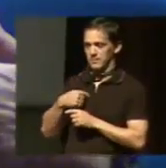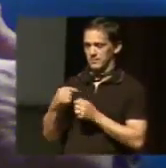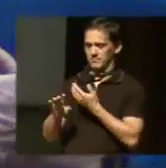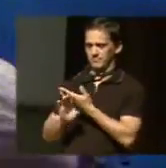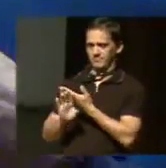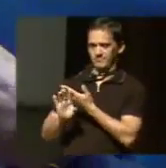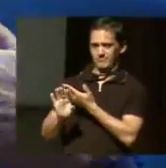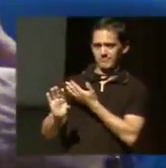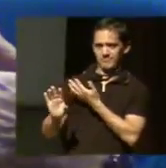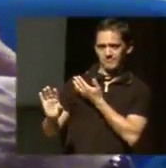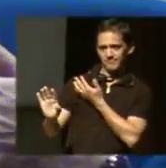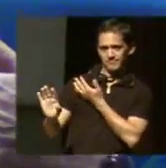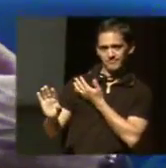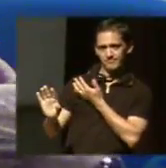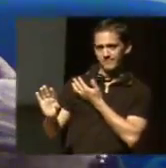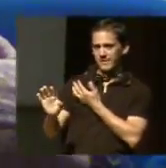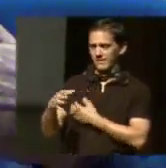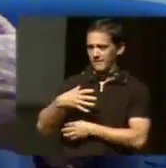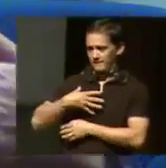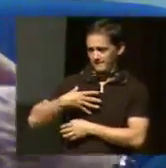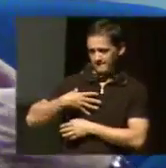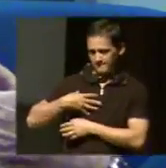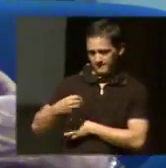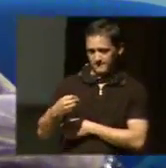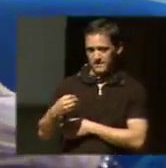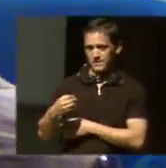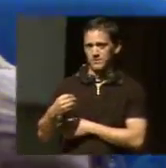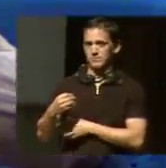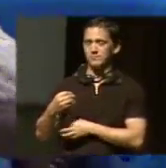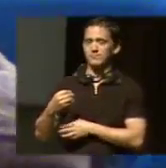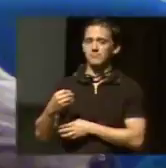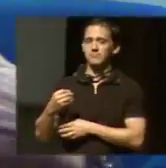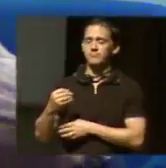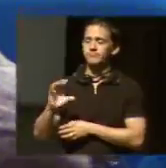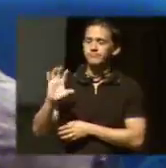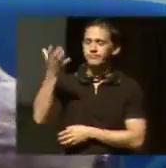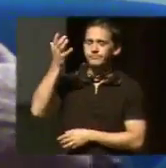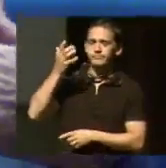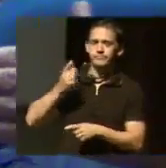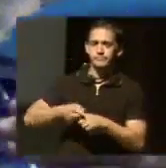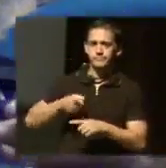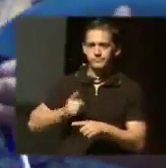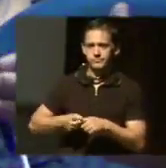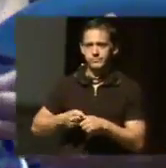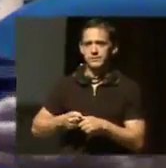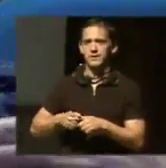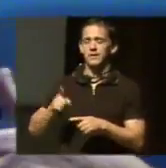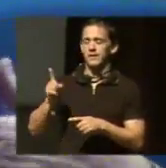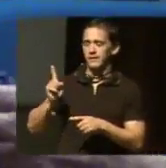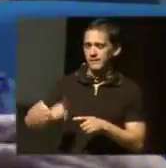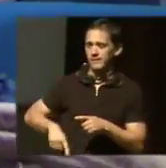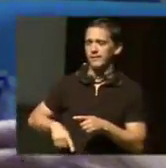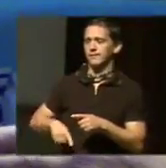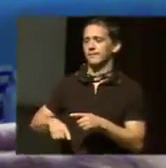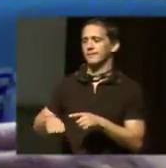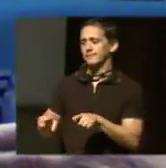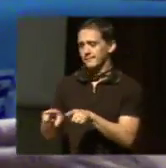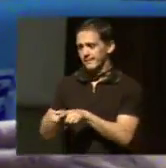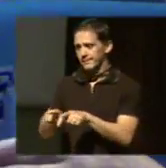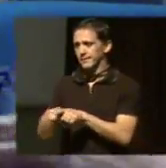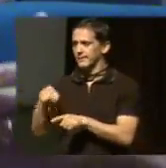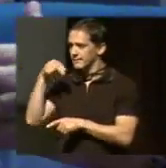afetivo de filhos, ocorre usualmente um distanciamento com os